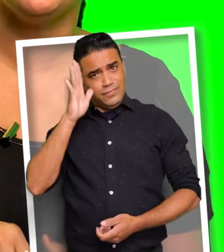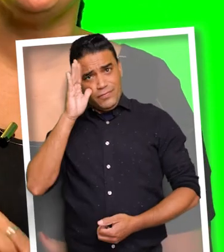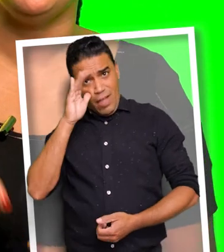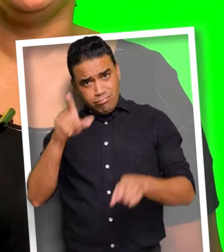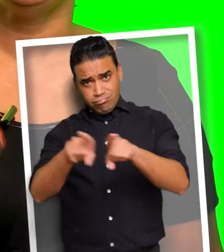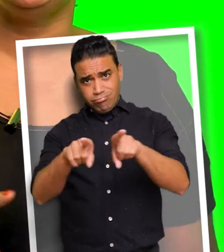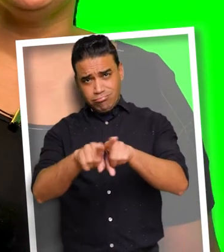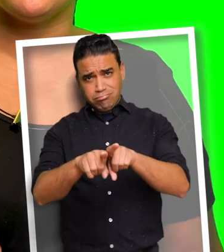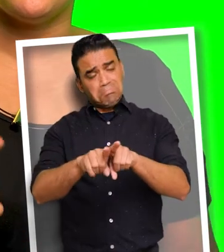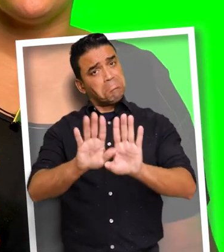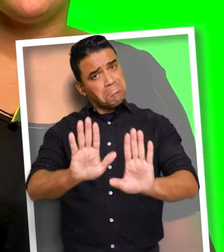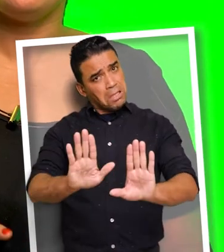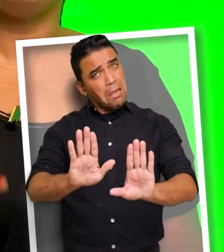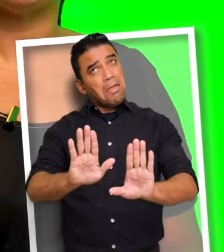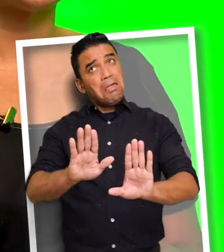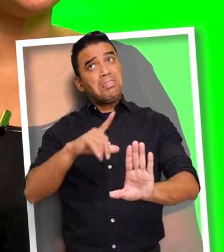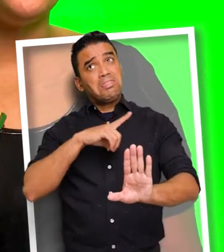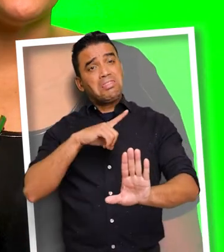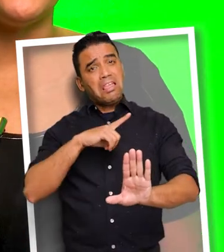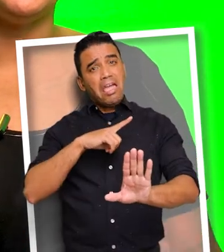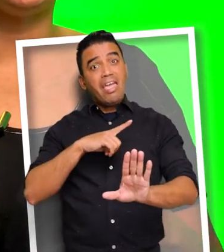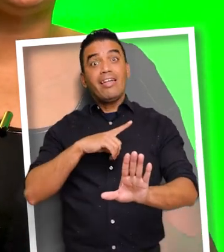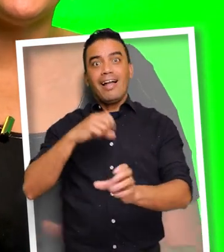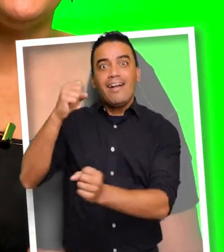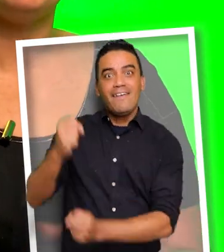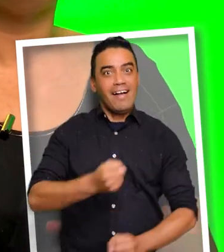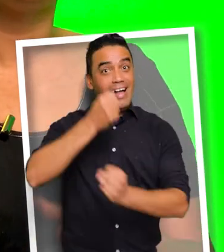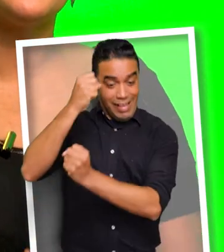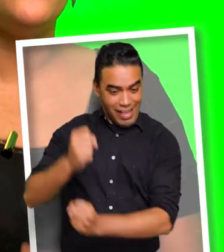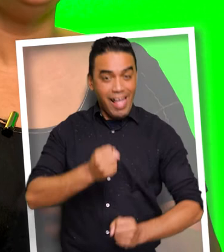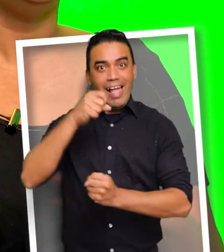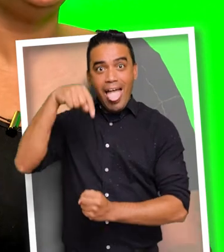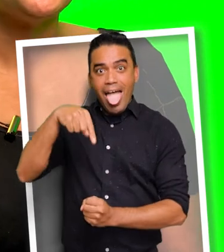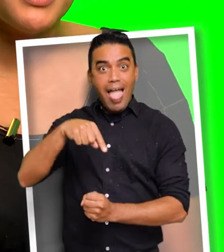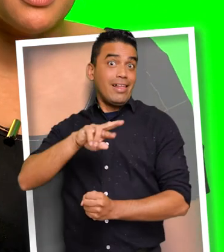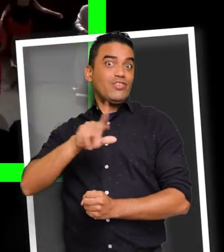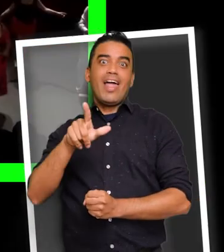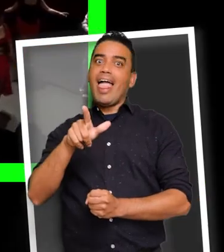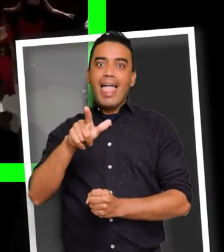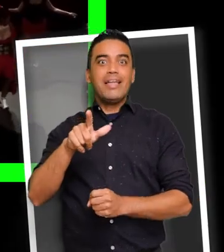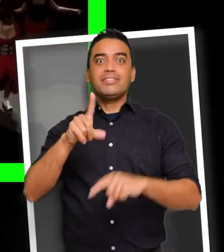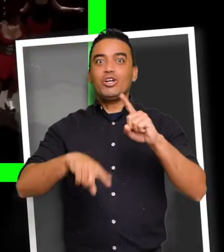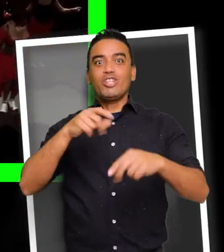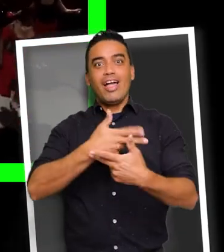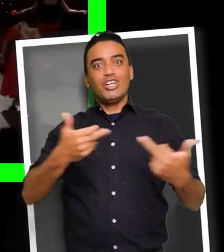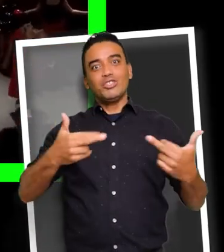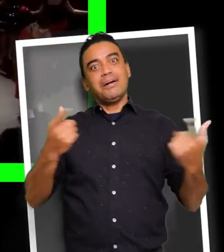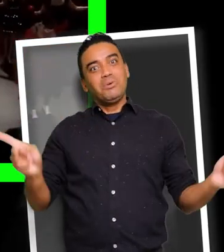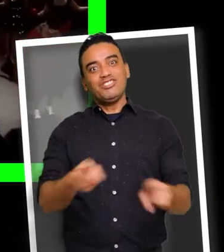Observa também que a vassoura, ela tem uma função rítmica.